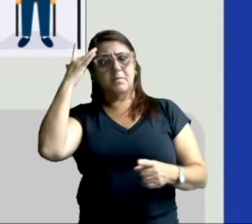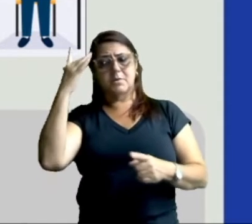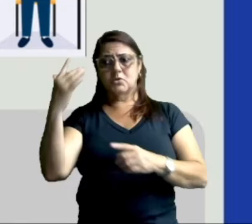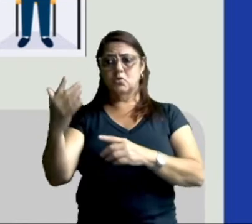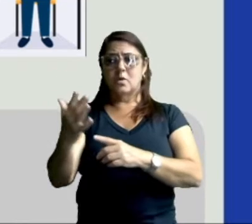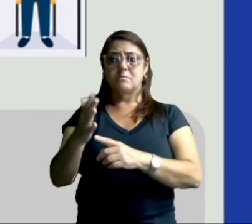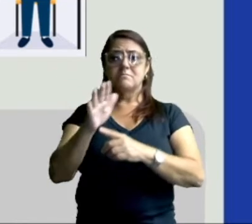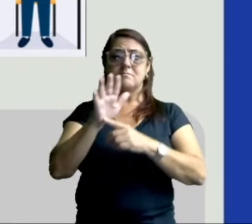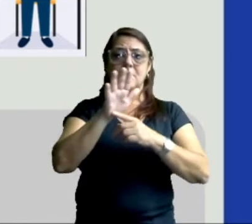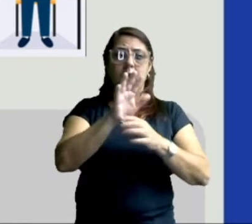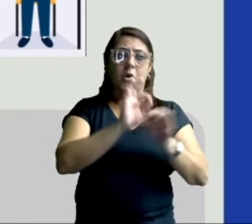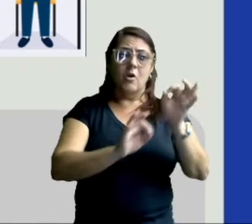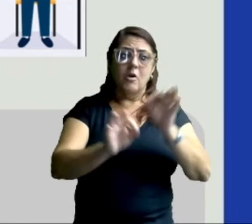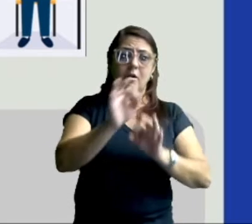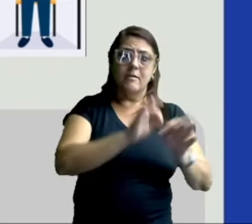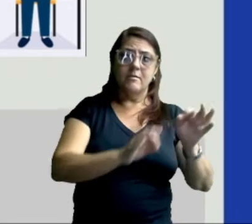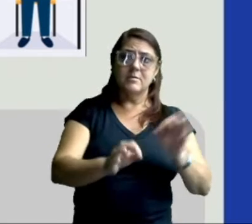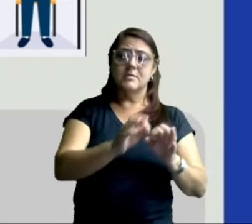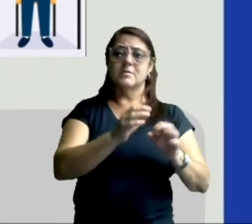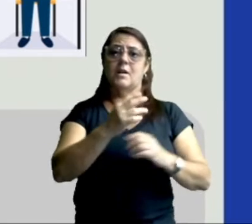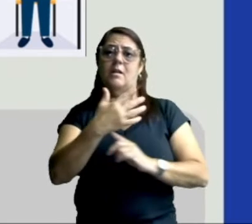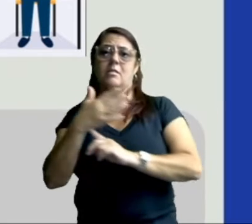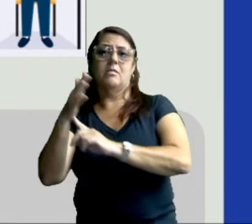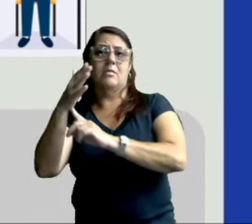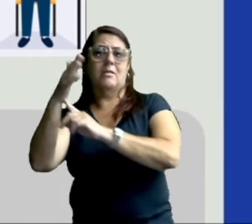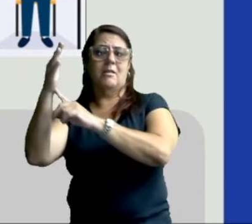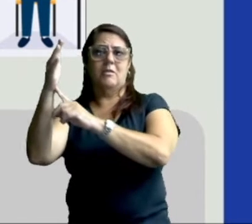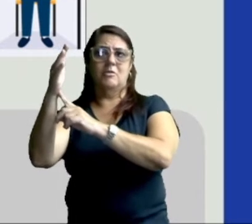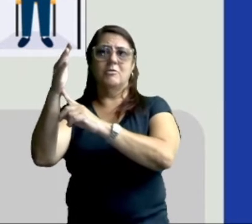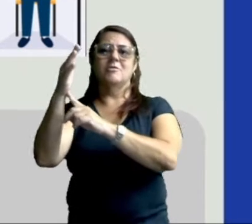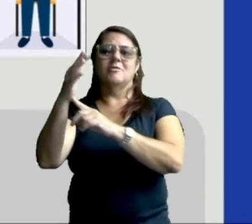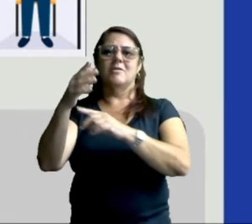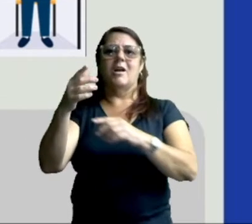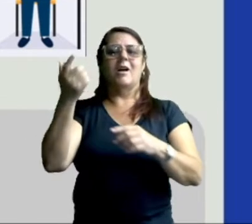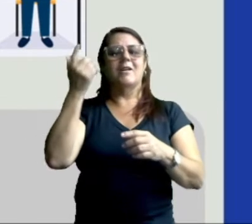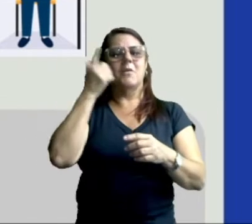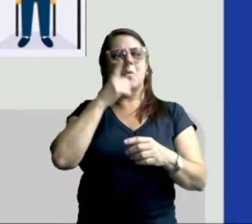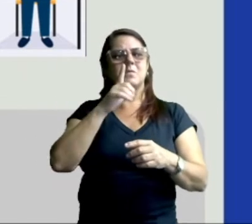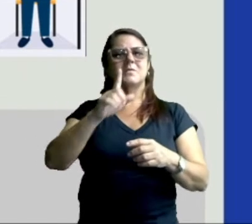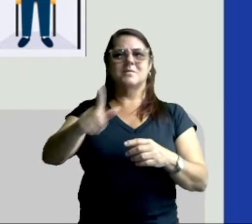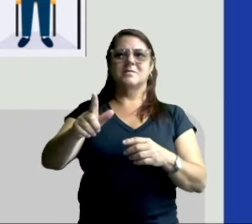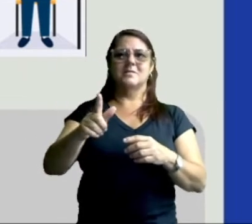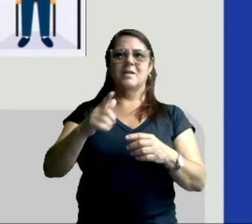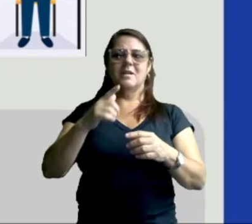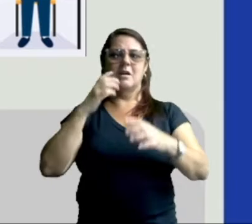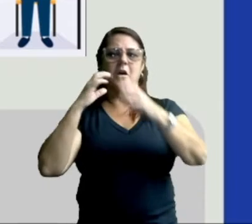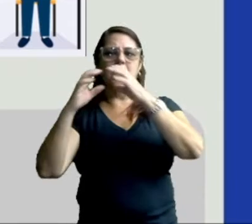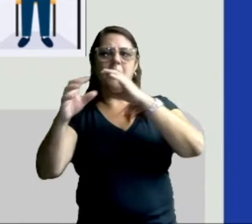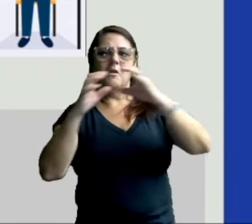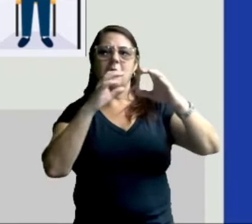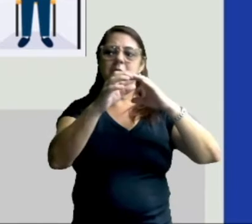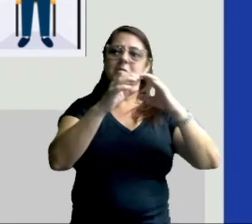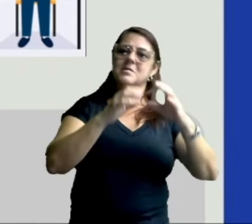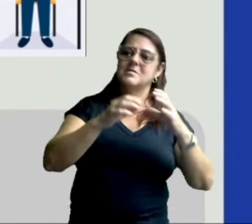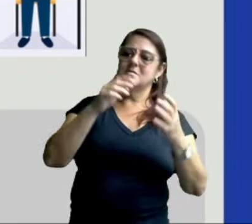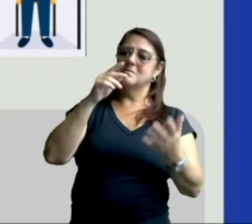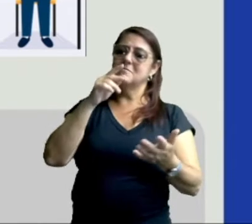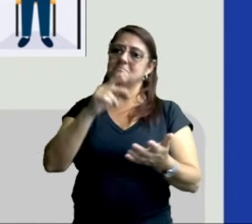instrumento digital, um equipamento tecnológico, ele não vai resolver os problemas. A gente precisa de fato,